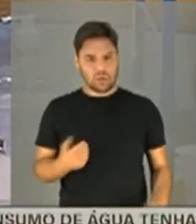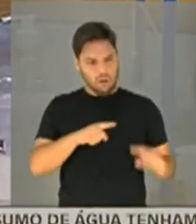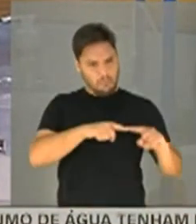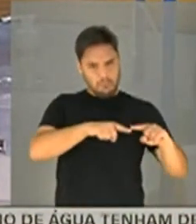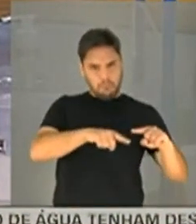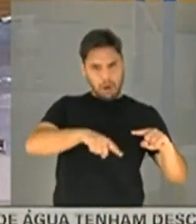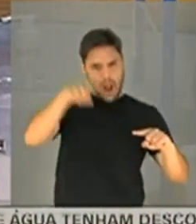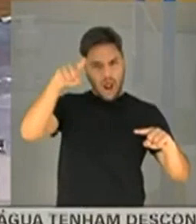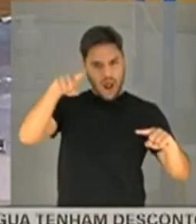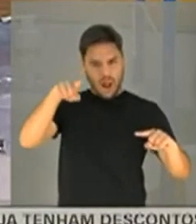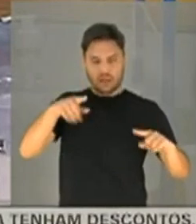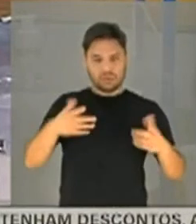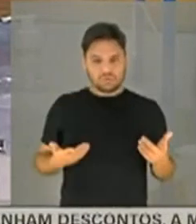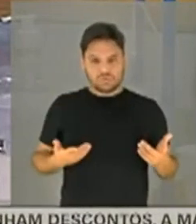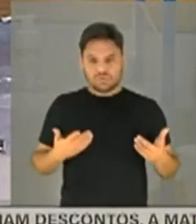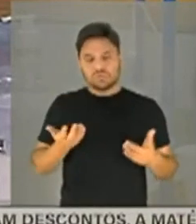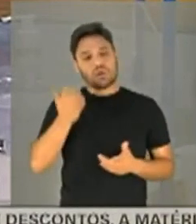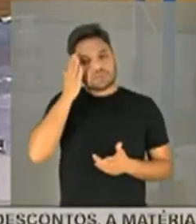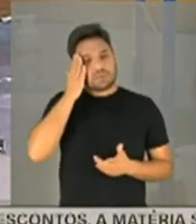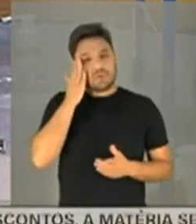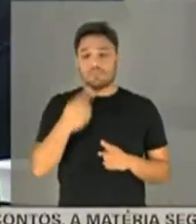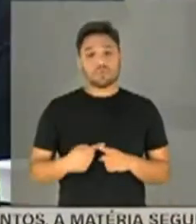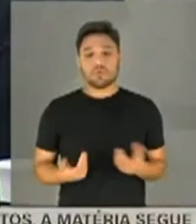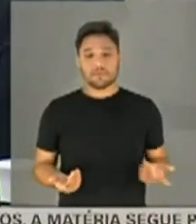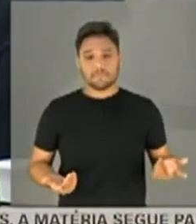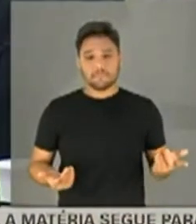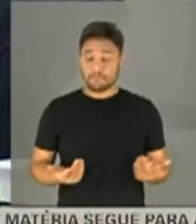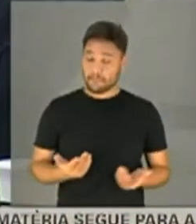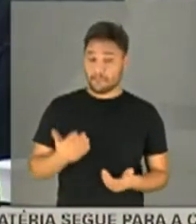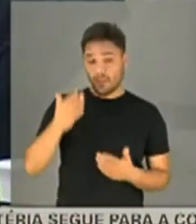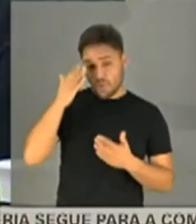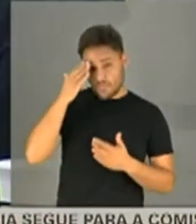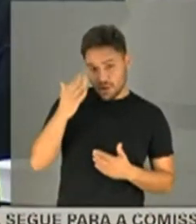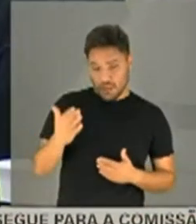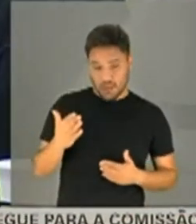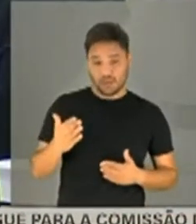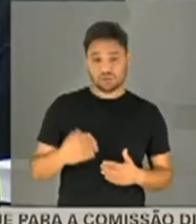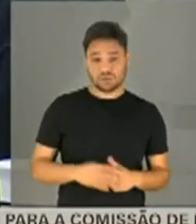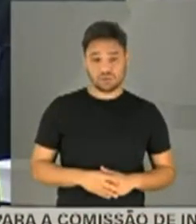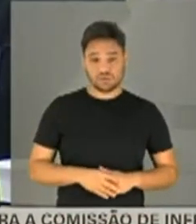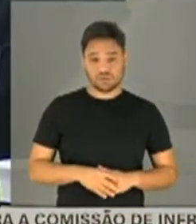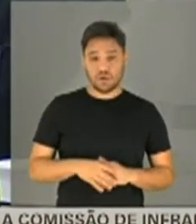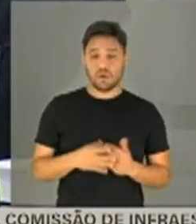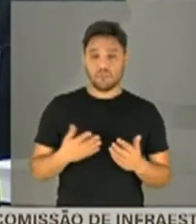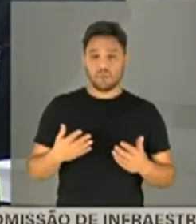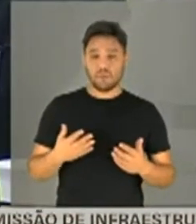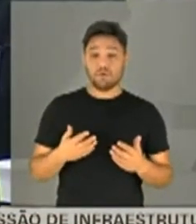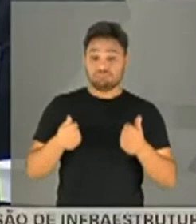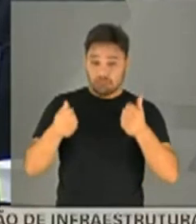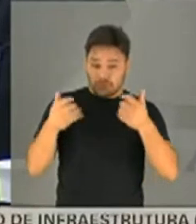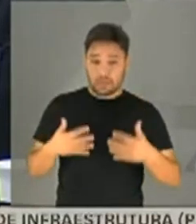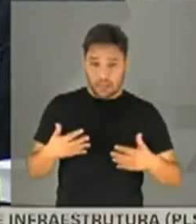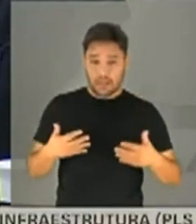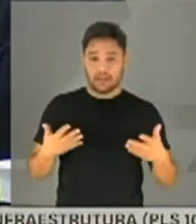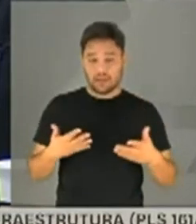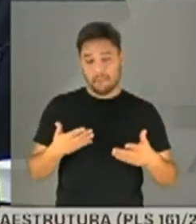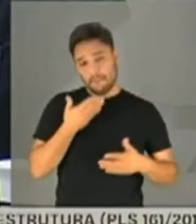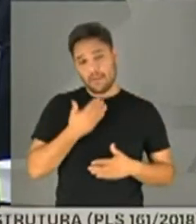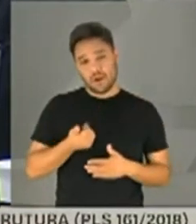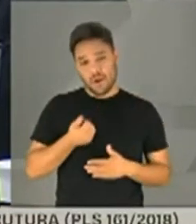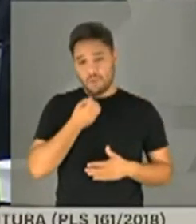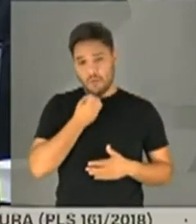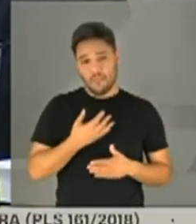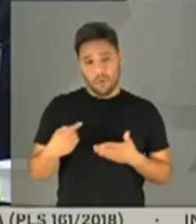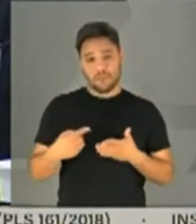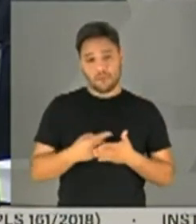período crítico da nação. Senador, obrigado por fazer essa colocação, nos permite esclarecer.